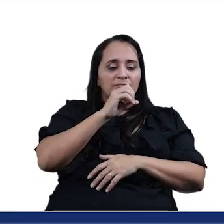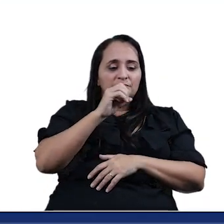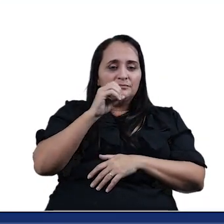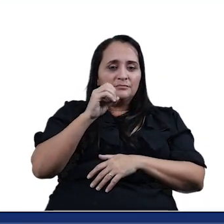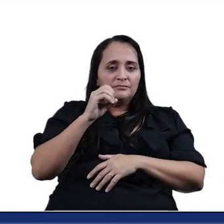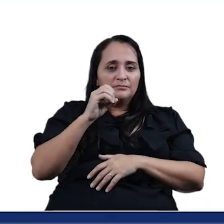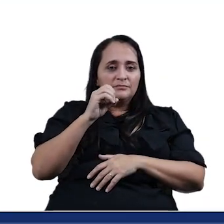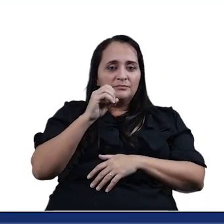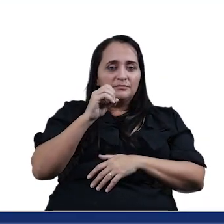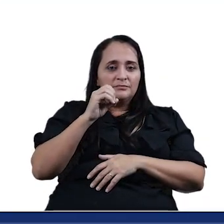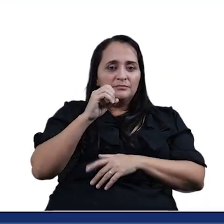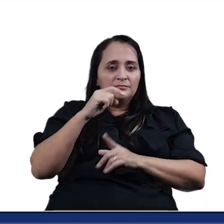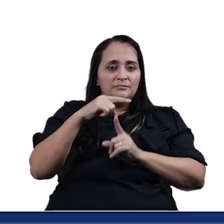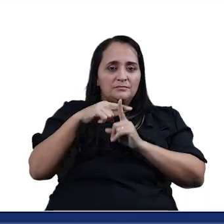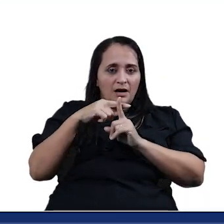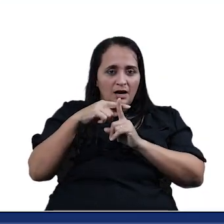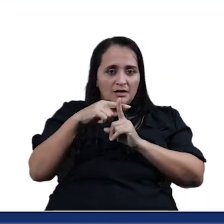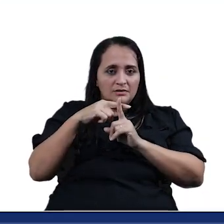500